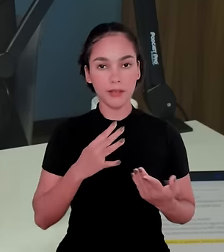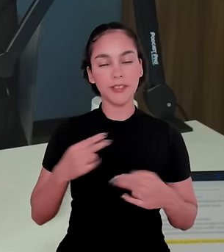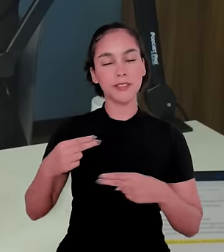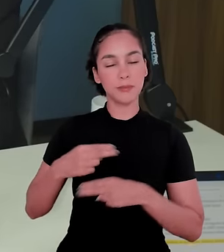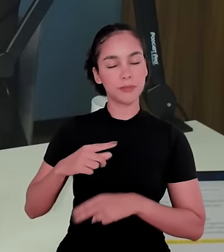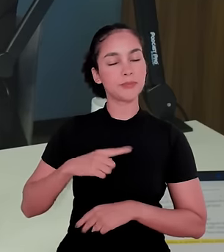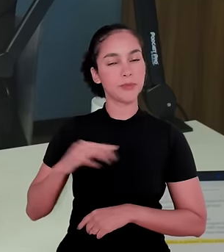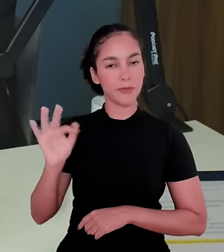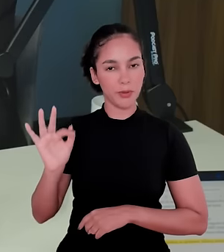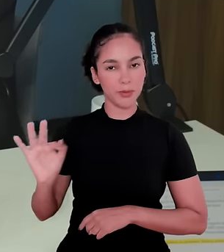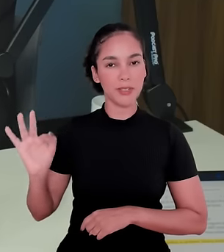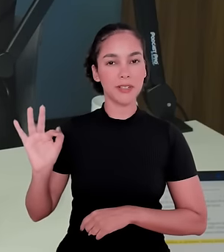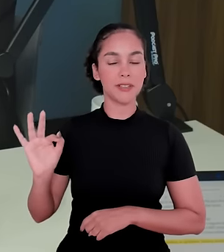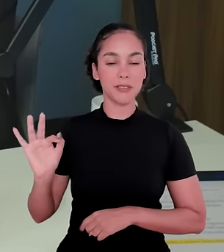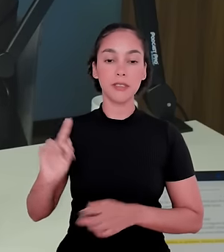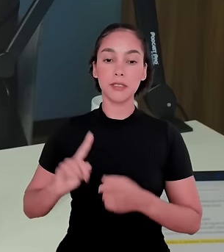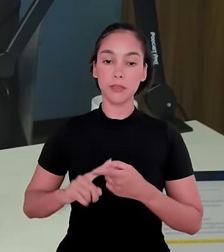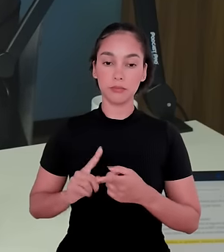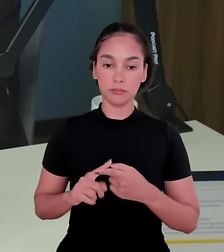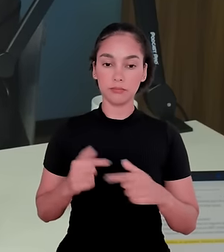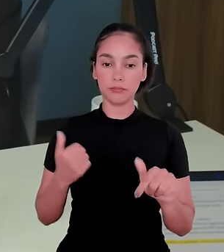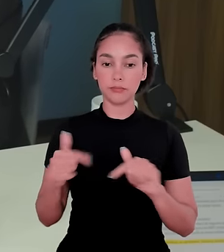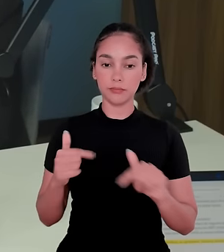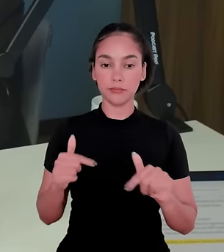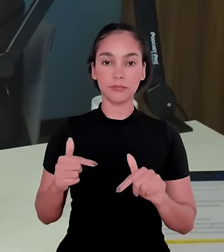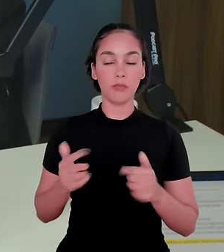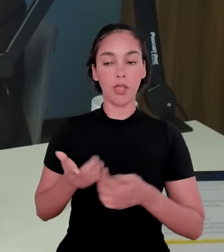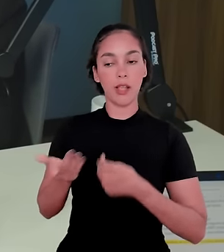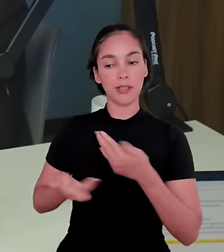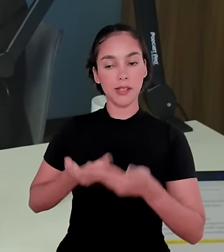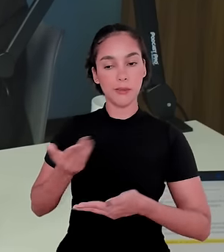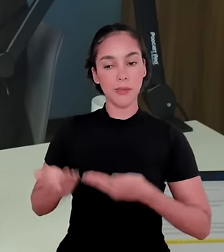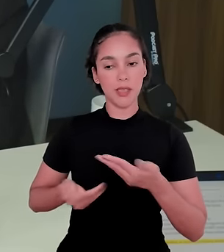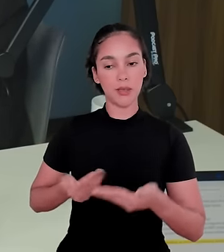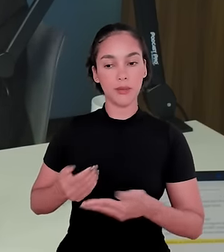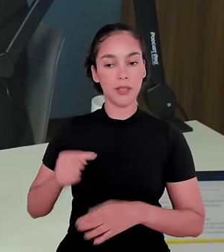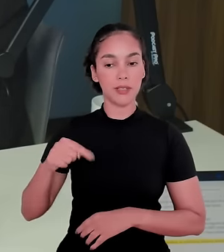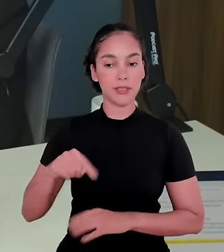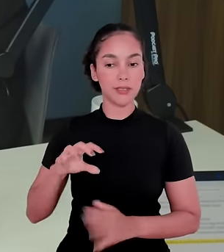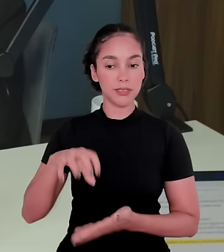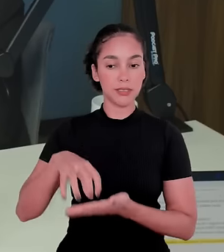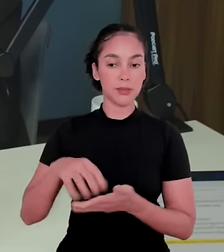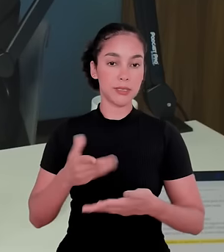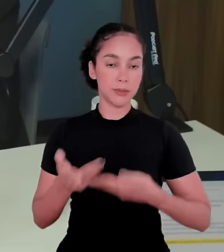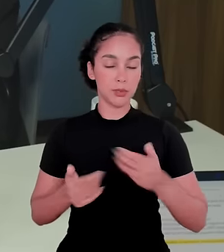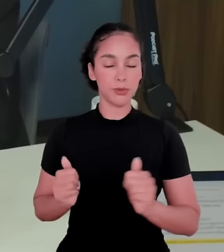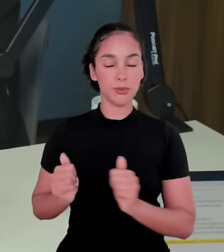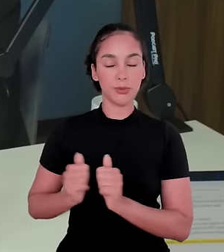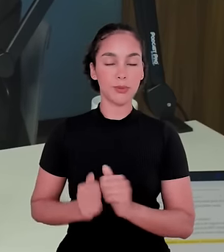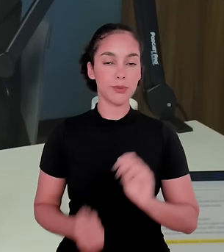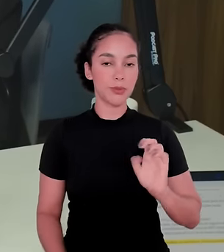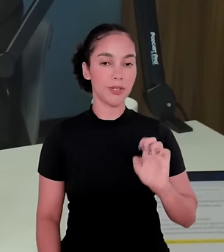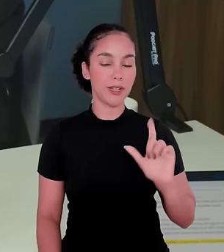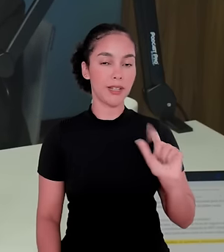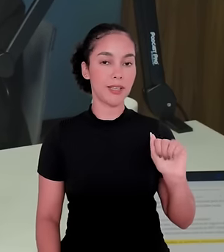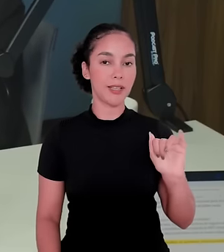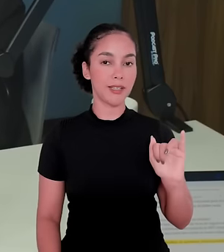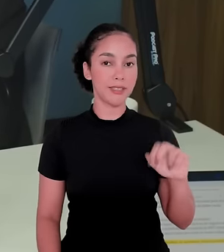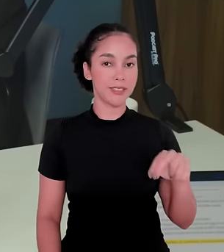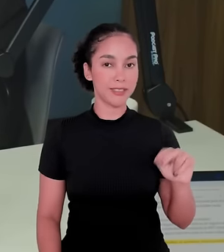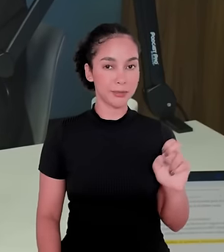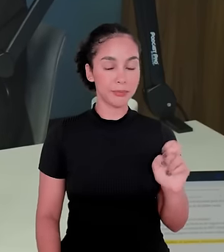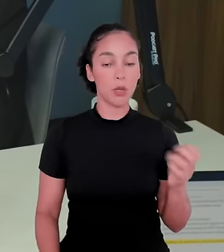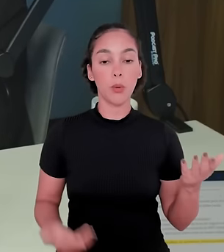faculdade eh também atuo com os atendimentos aqui no na central de atendimento junto com a Eline E